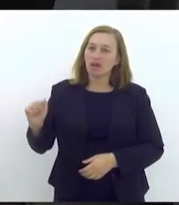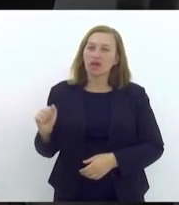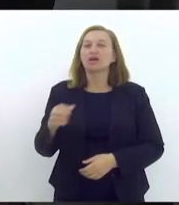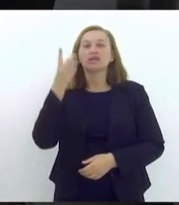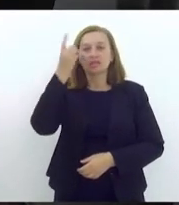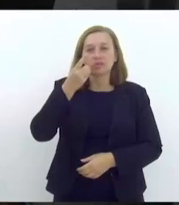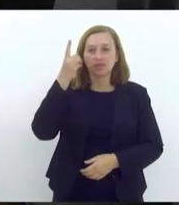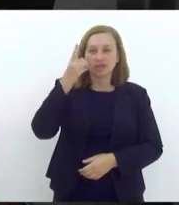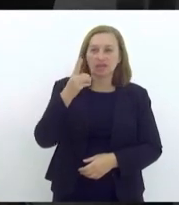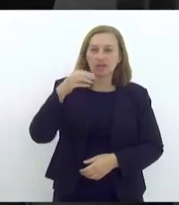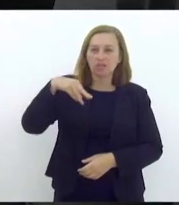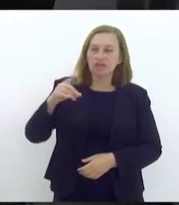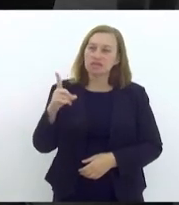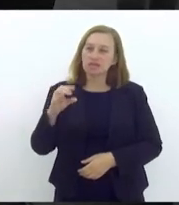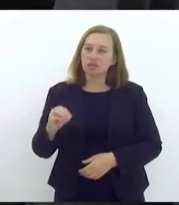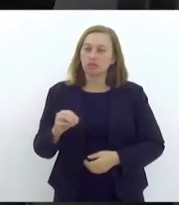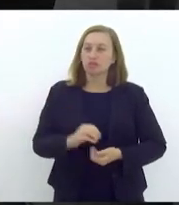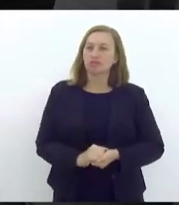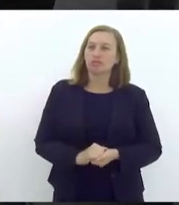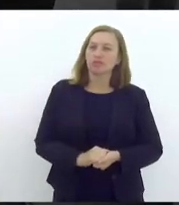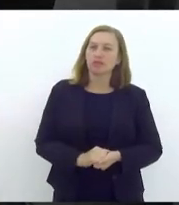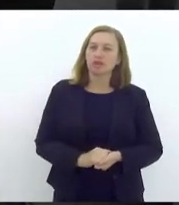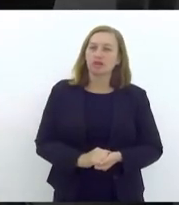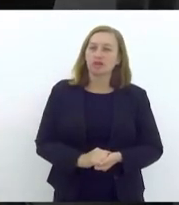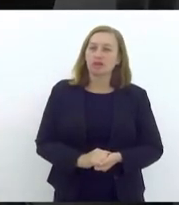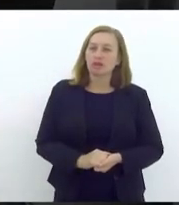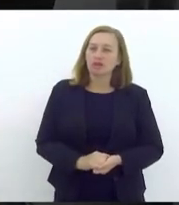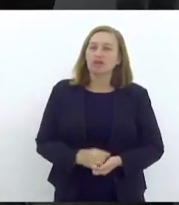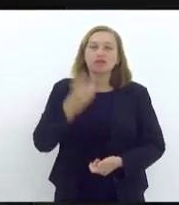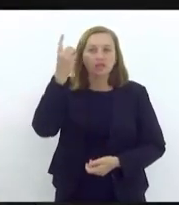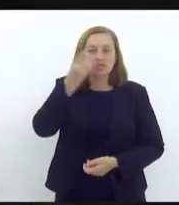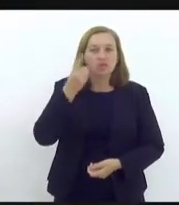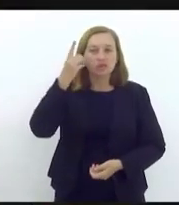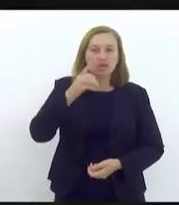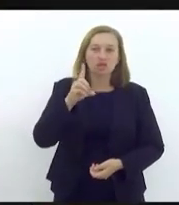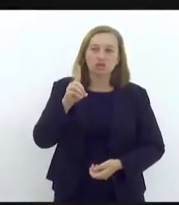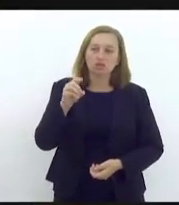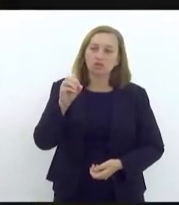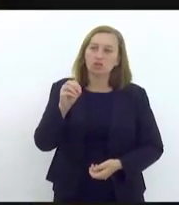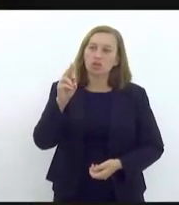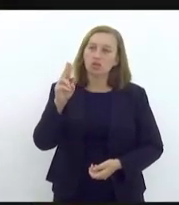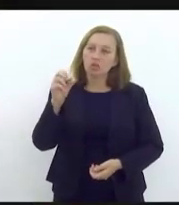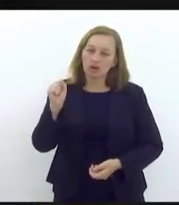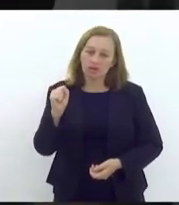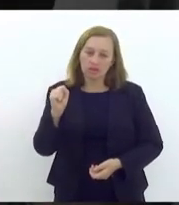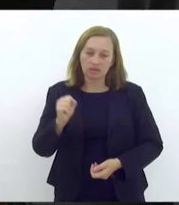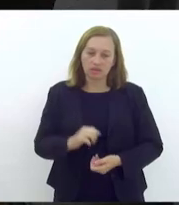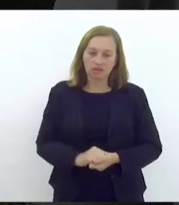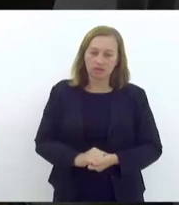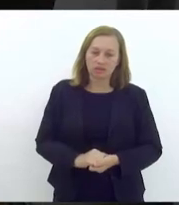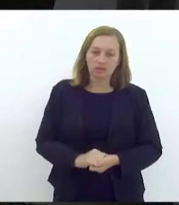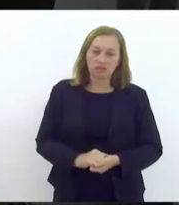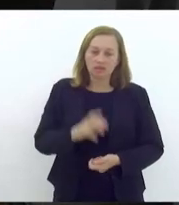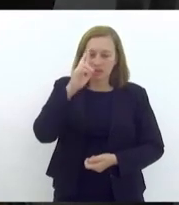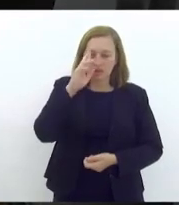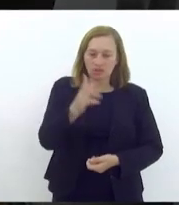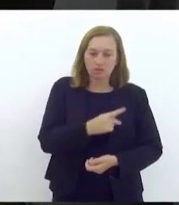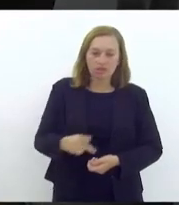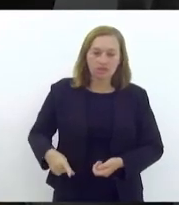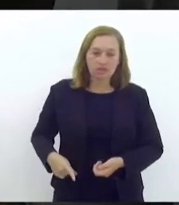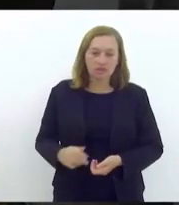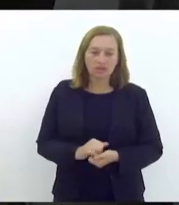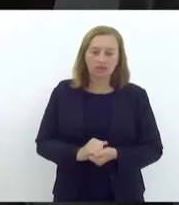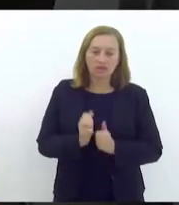deputado Carlos Macedo Deputado Douglas ruas senhora Presidente